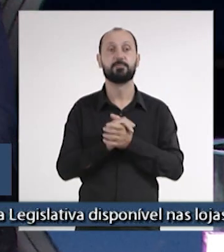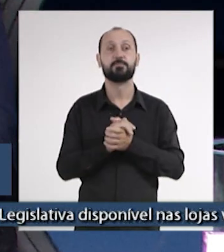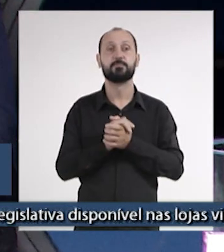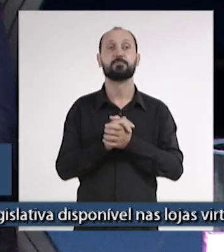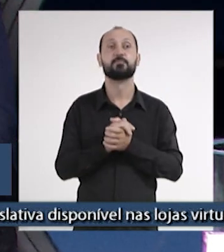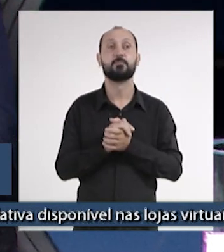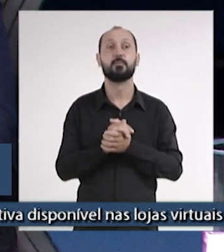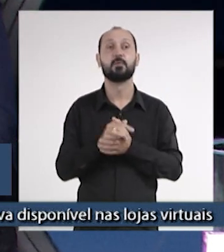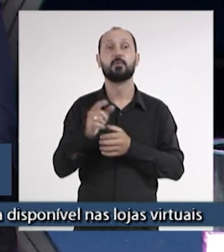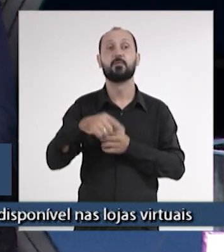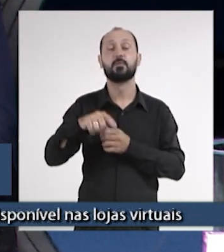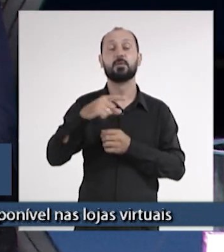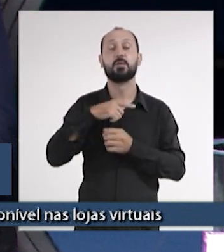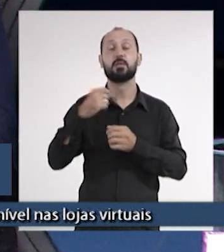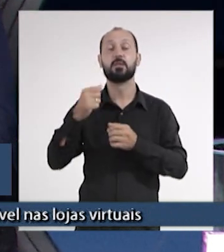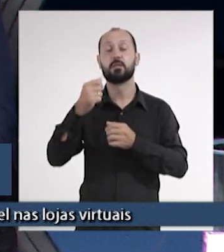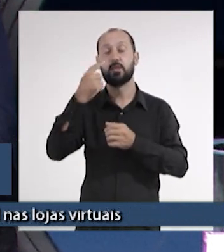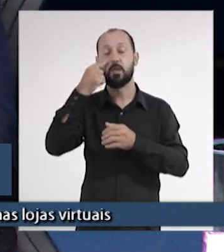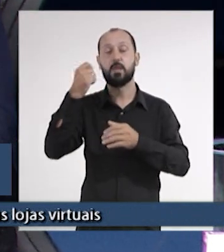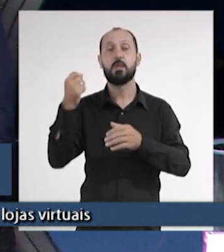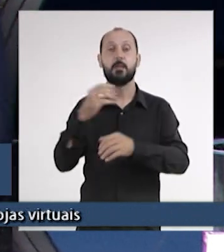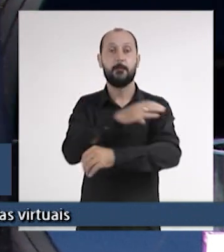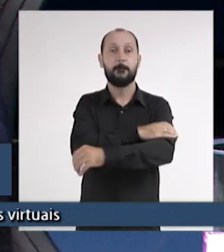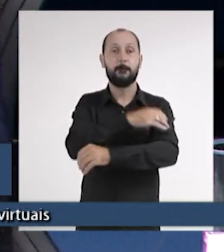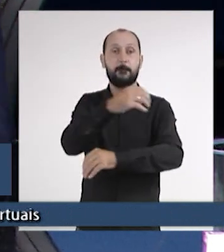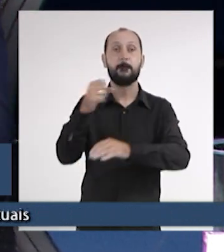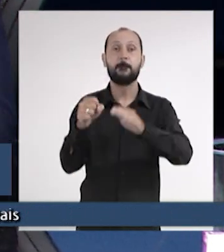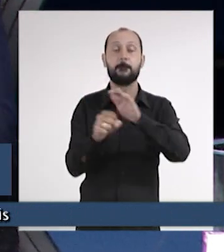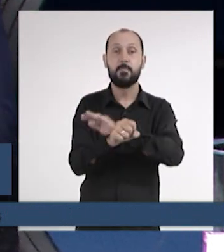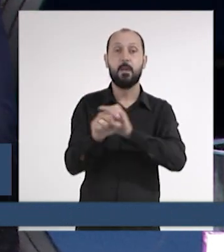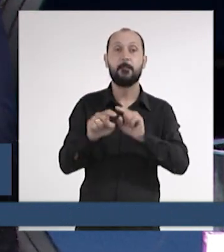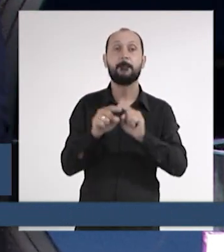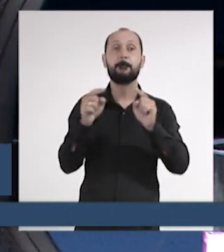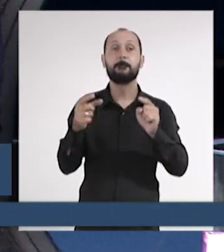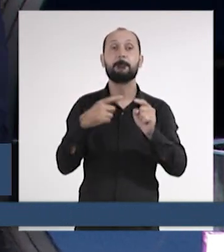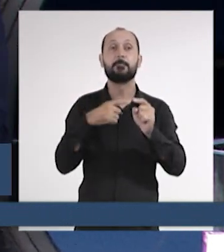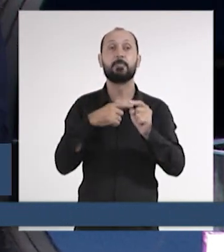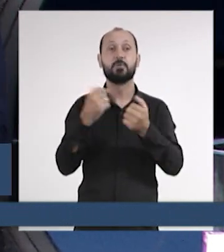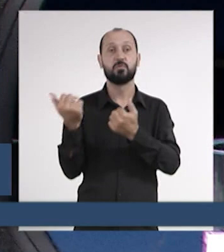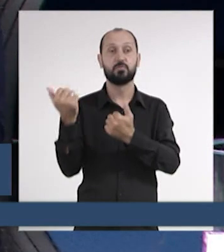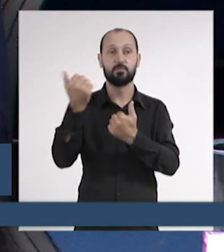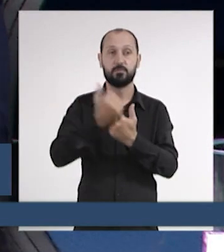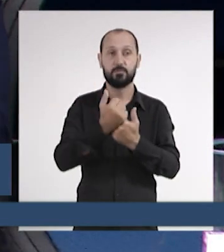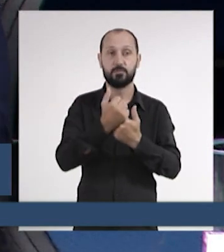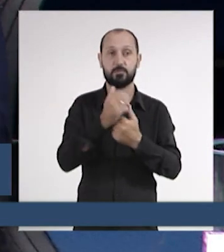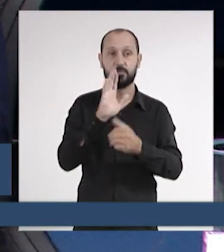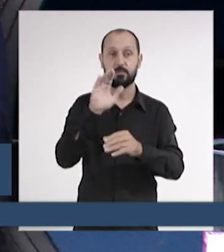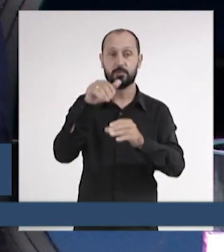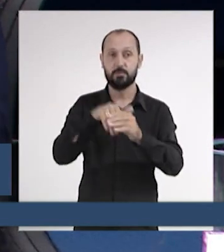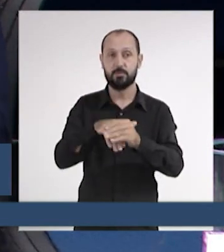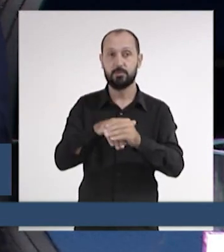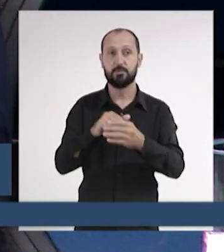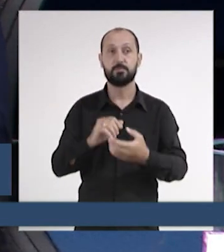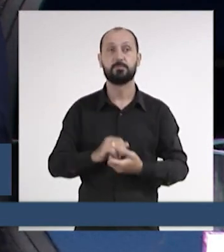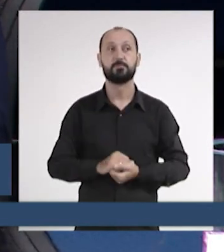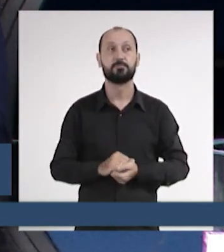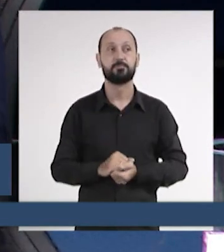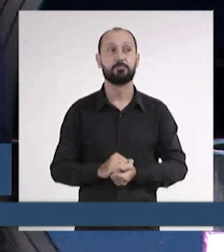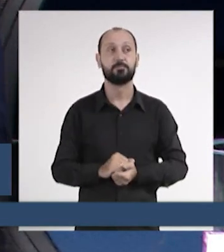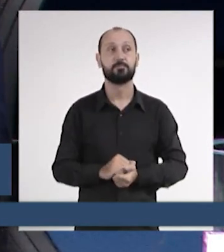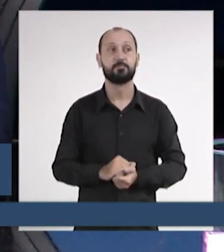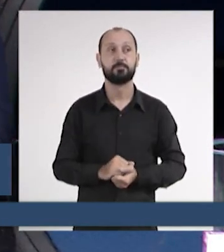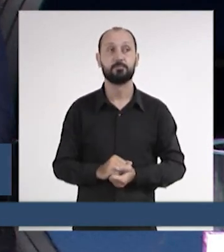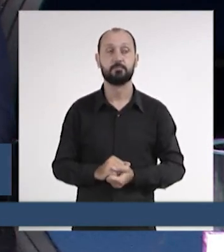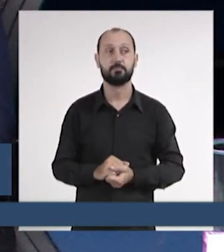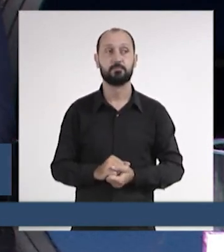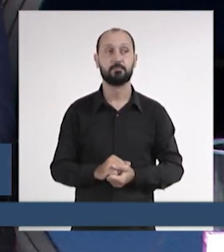pessoas revestidas de poder para a solução do problema, embora legitimados para a eleição de seus representantes. Em vista